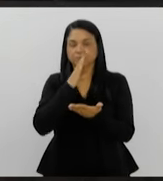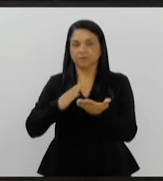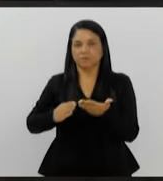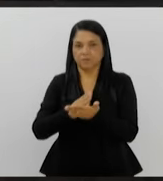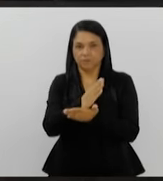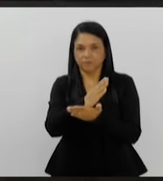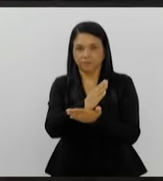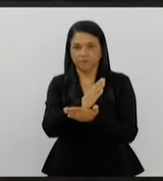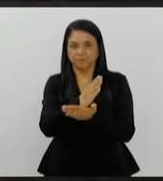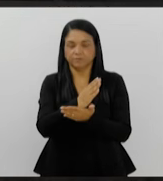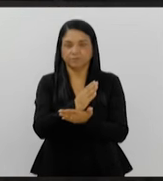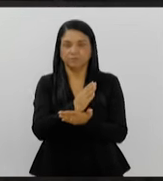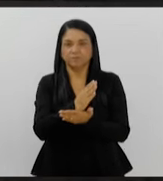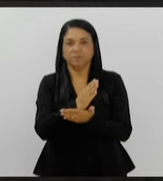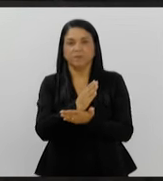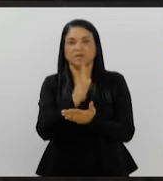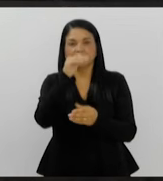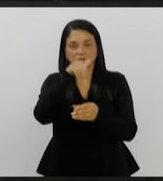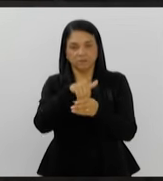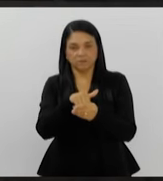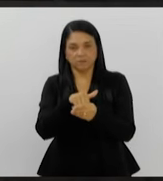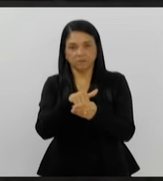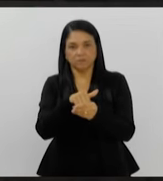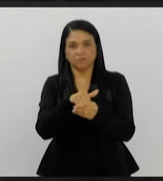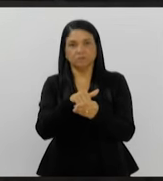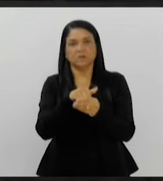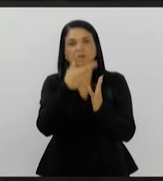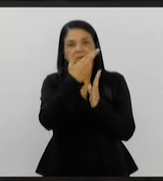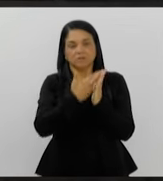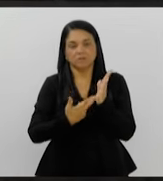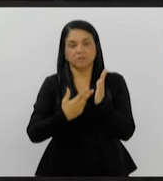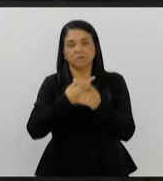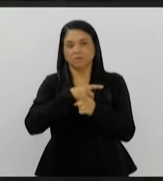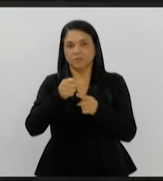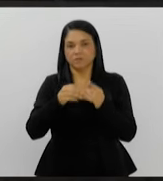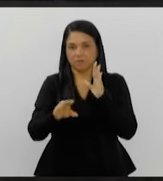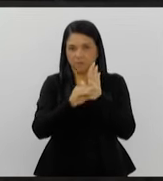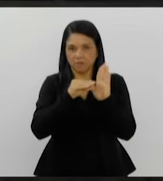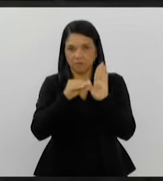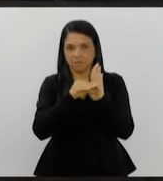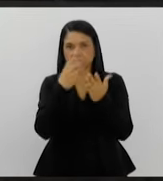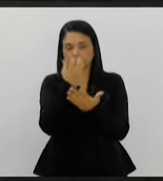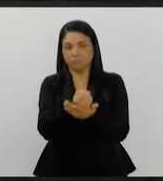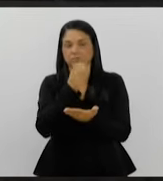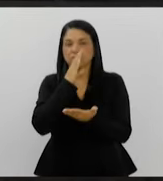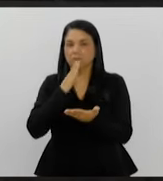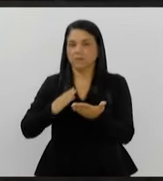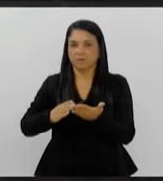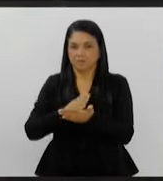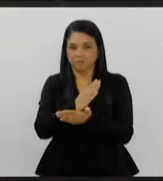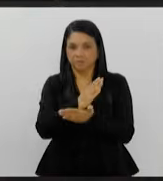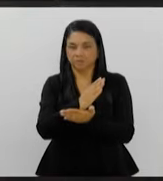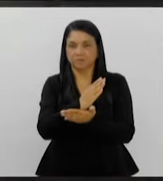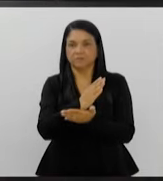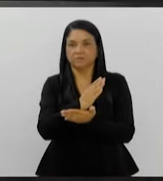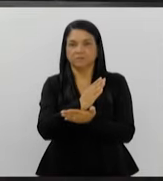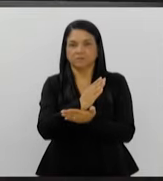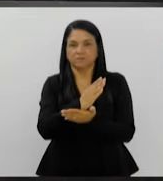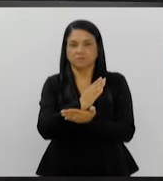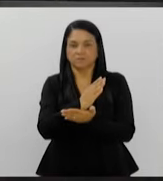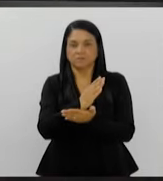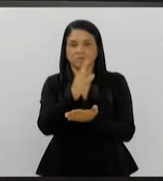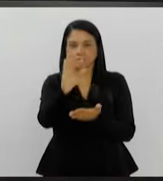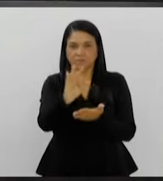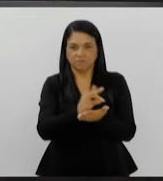estão aprovado em votação a redação do vencido assim emendado senhores que aprovam permane Como estão aprovado